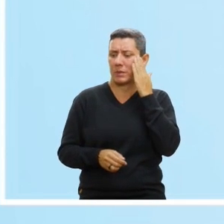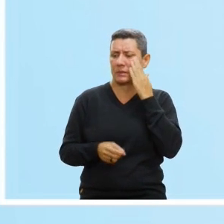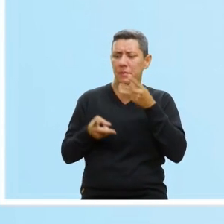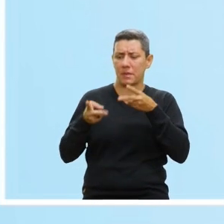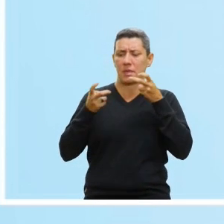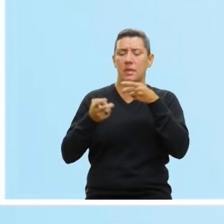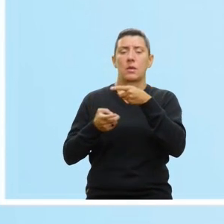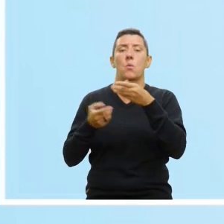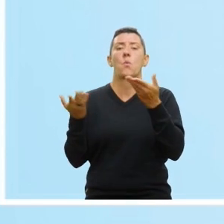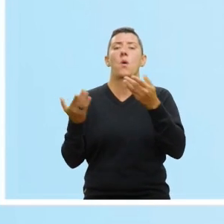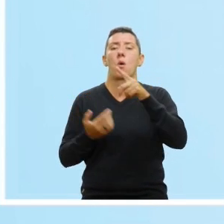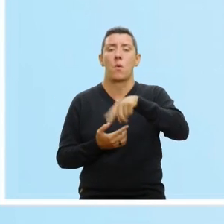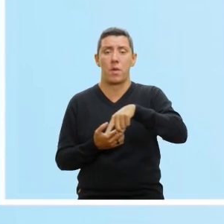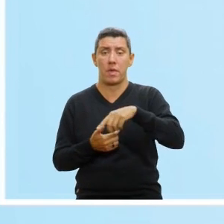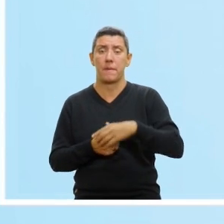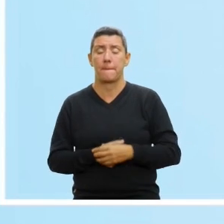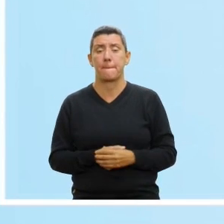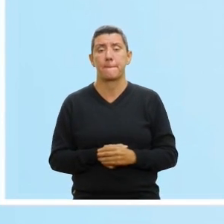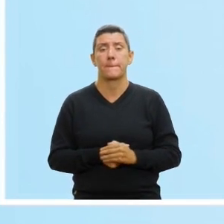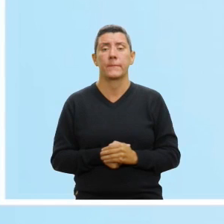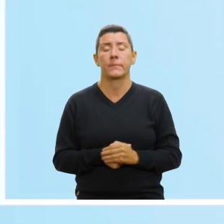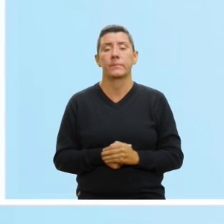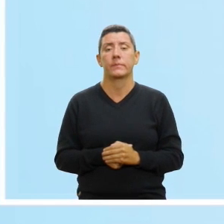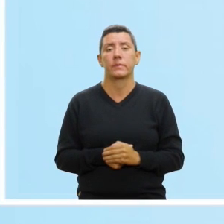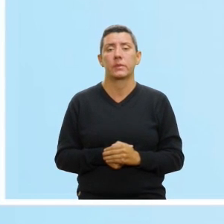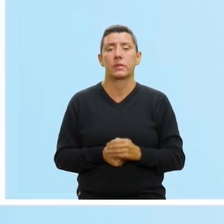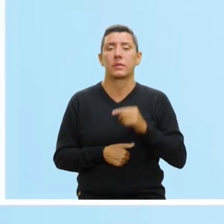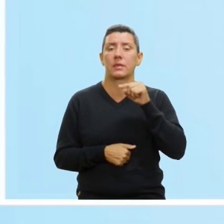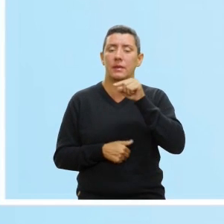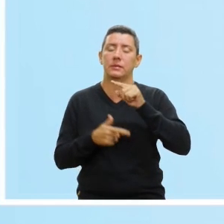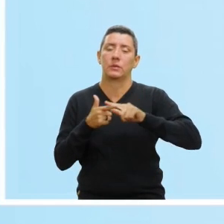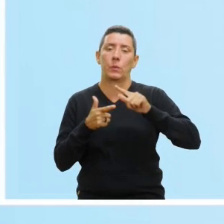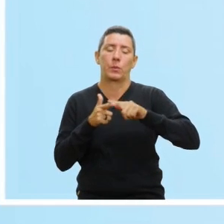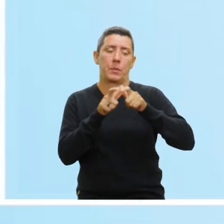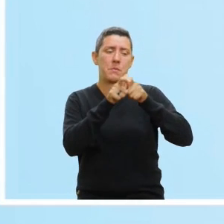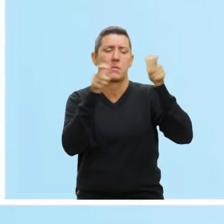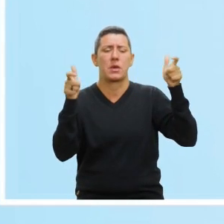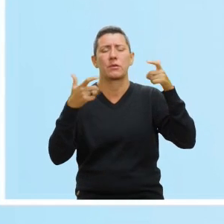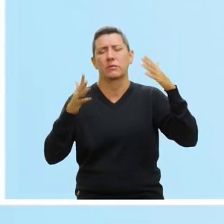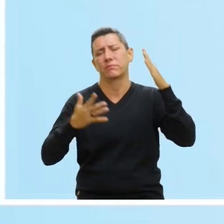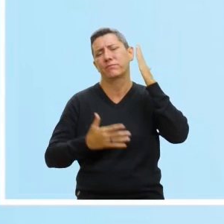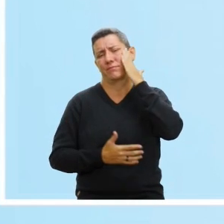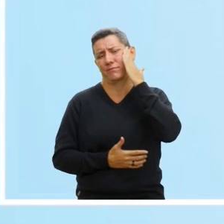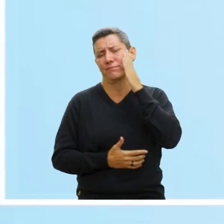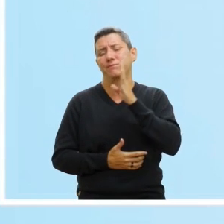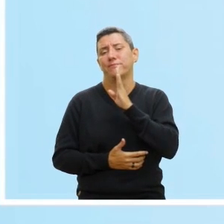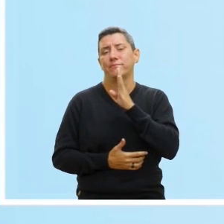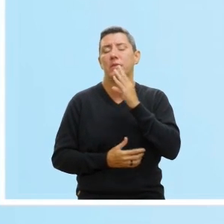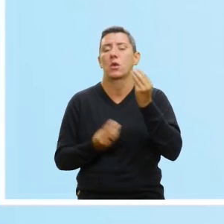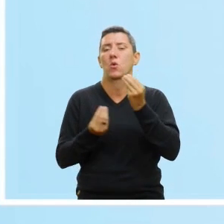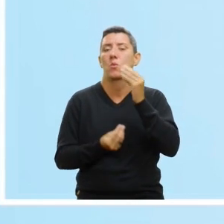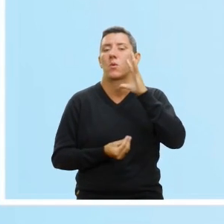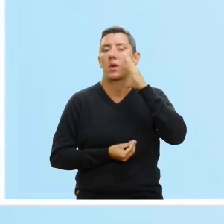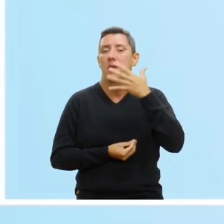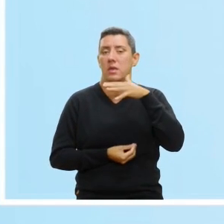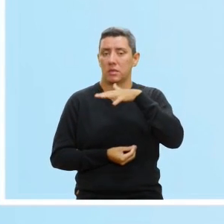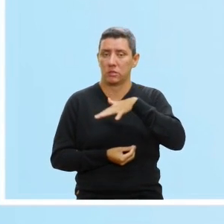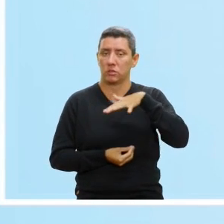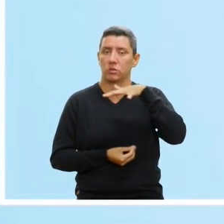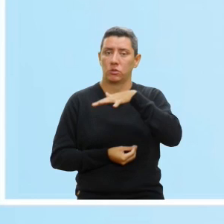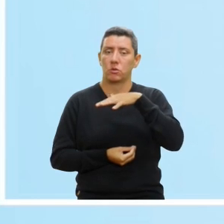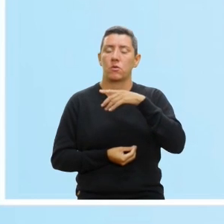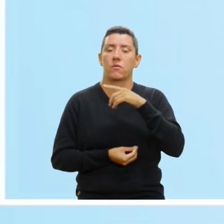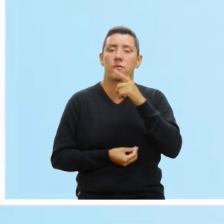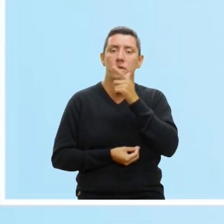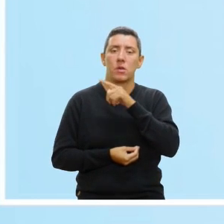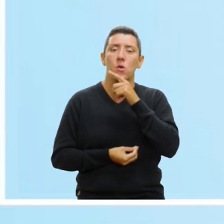receptor. E esse é um problema que ele já é bem conhecido e resolvido facilmente. Ele impacta comprimentos